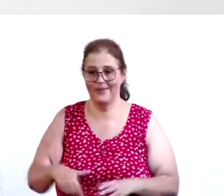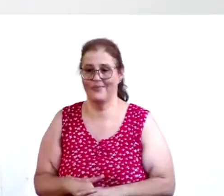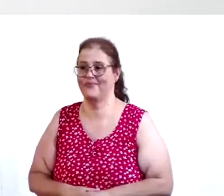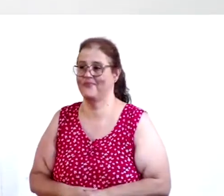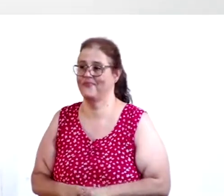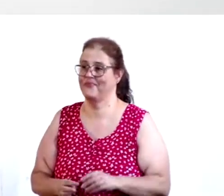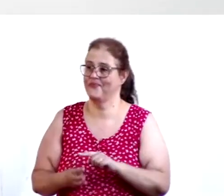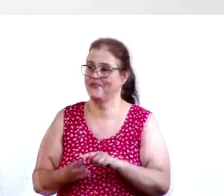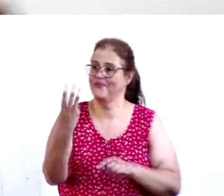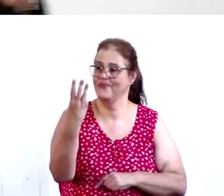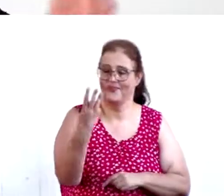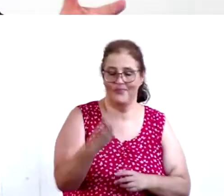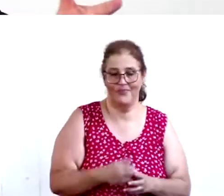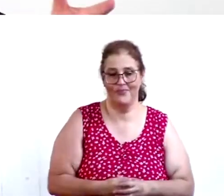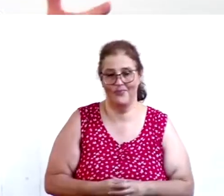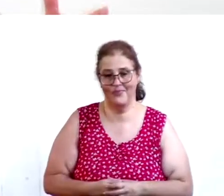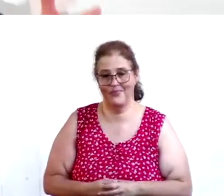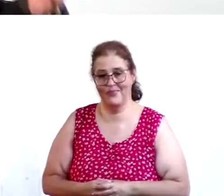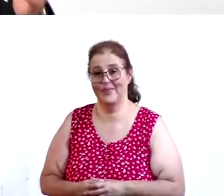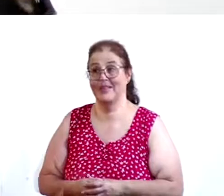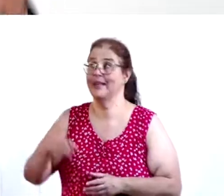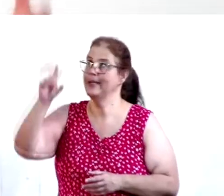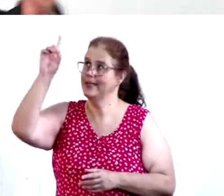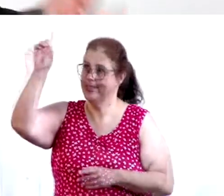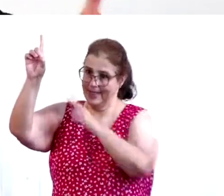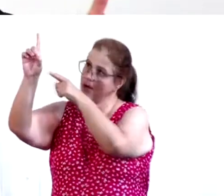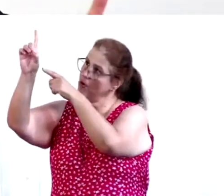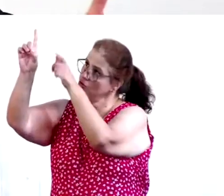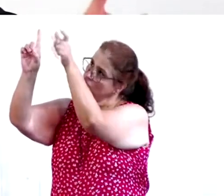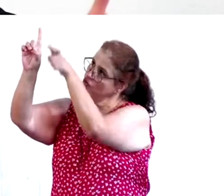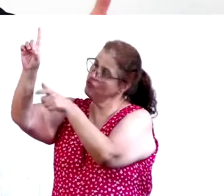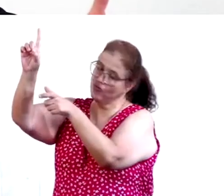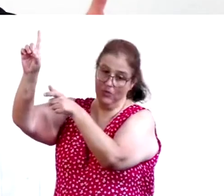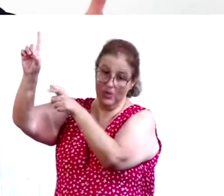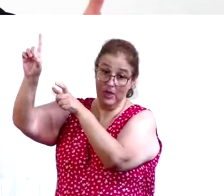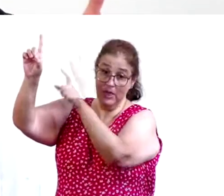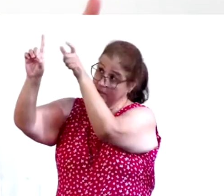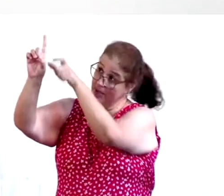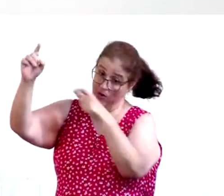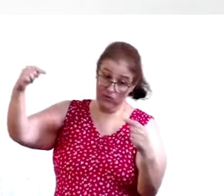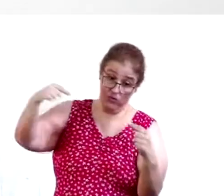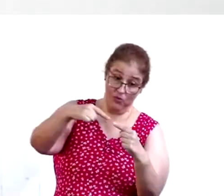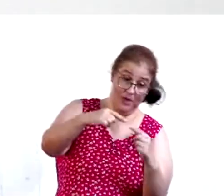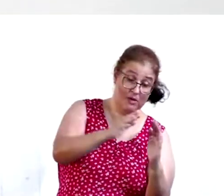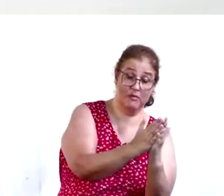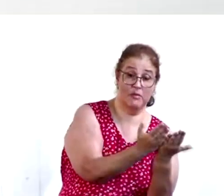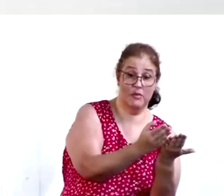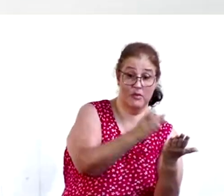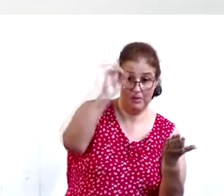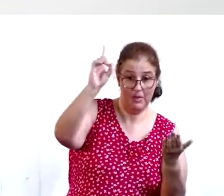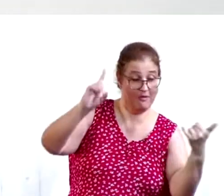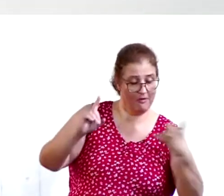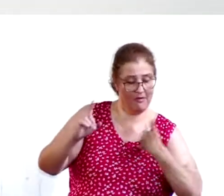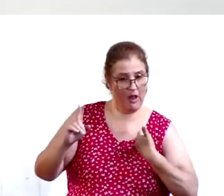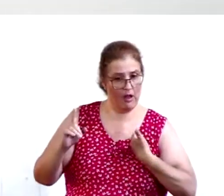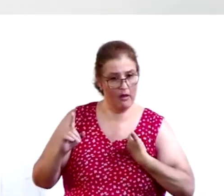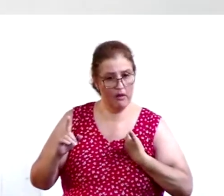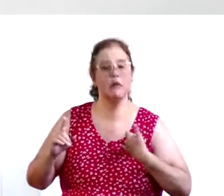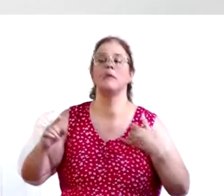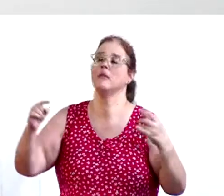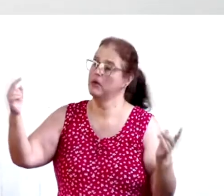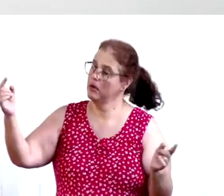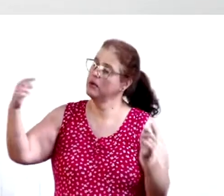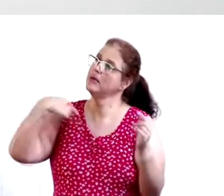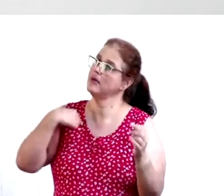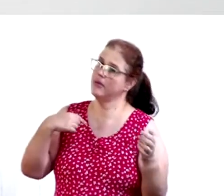terceira coisa é, se Deus é Deus, se Deus é este Deus que a Bíblia fala, então não há outro caminho para mim a não ser